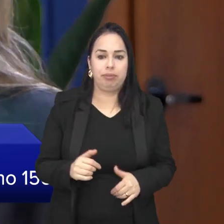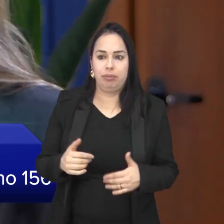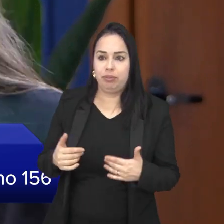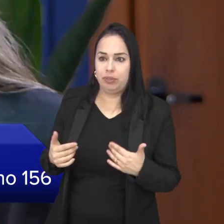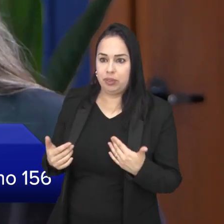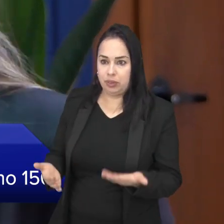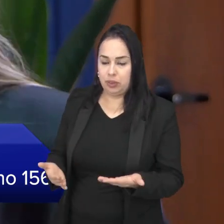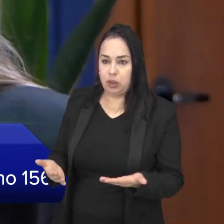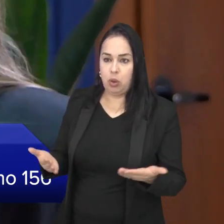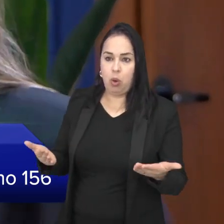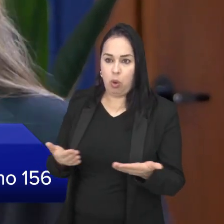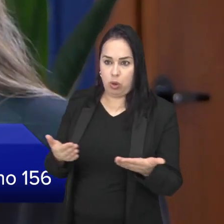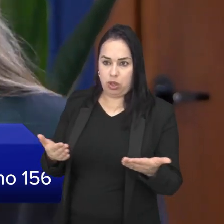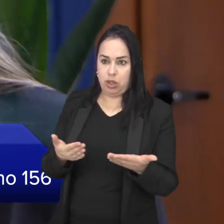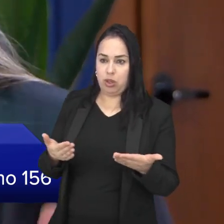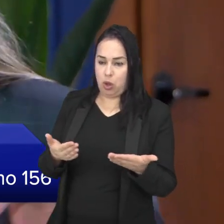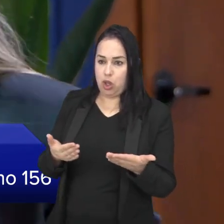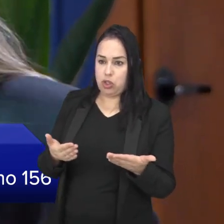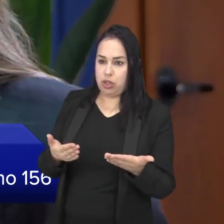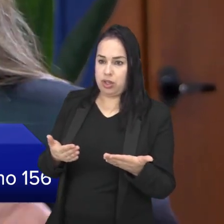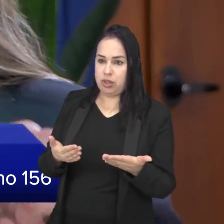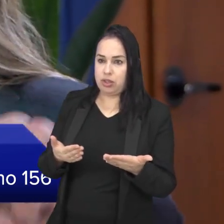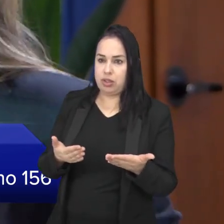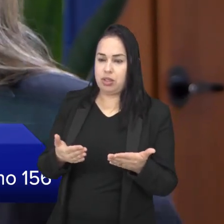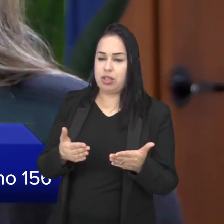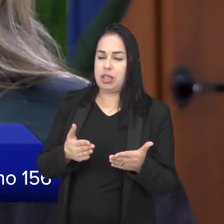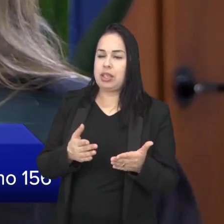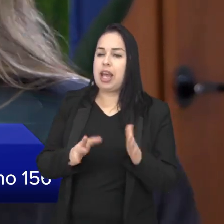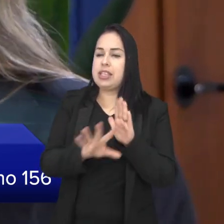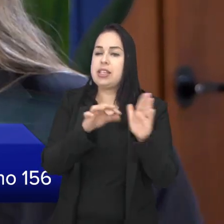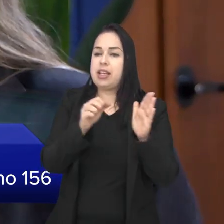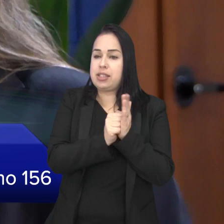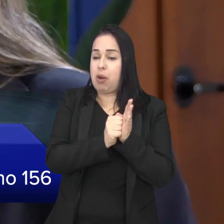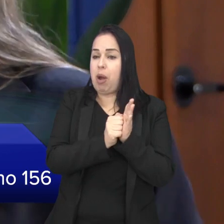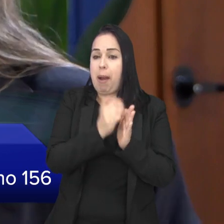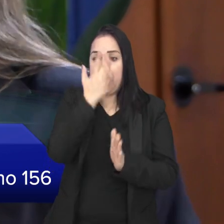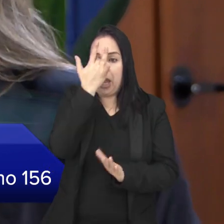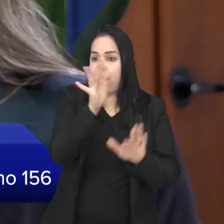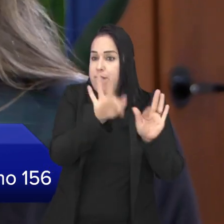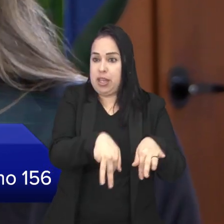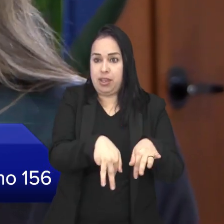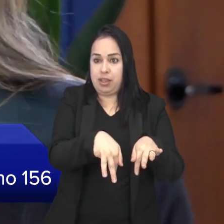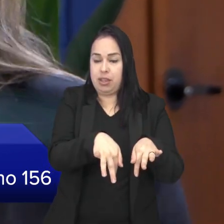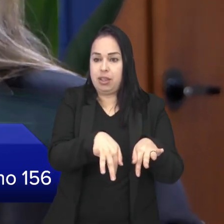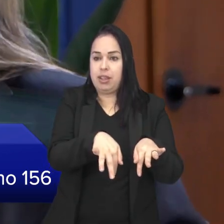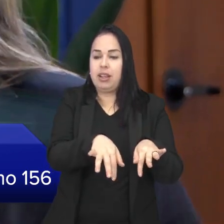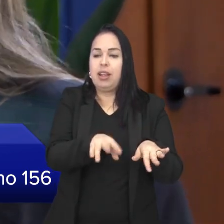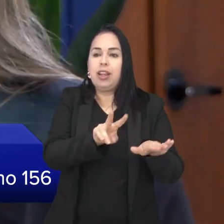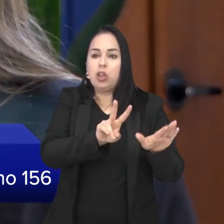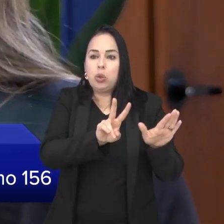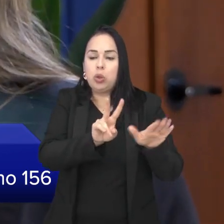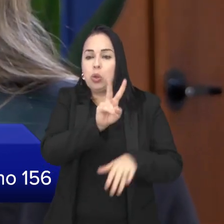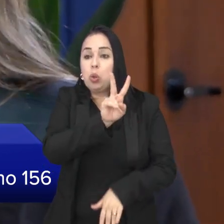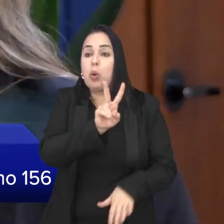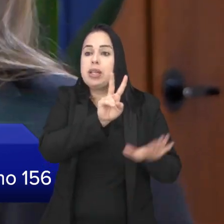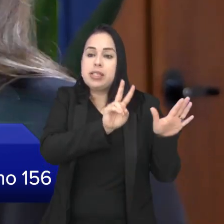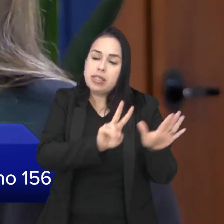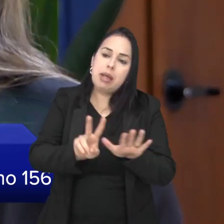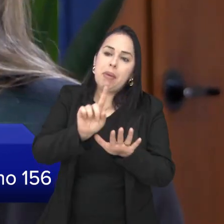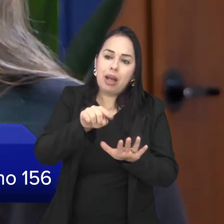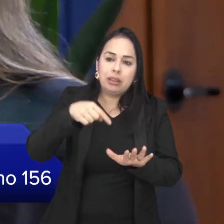também? Bom, os de hoje, né, que terminam no dia 15, já começam daqui 2 semanas. Na próxima